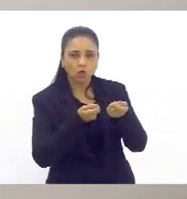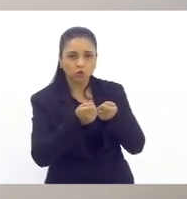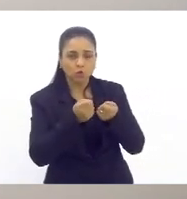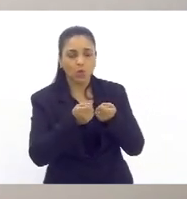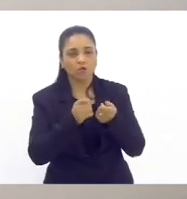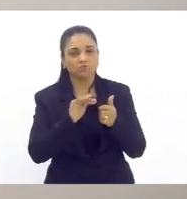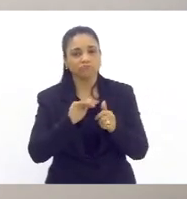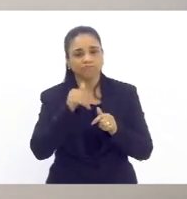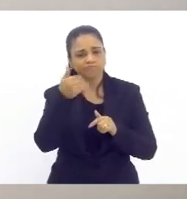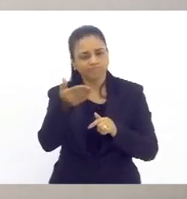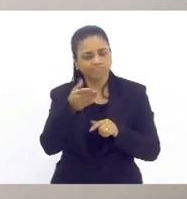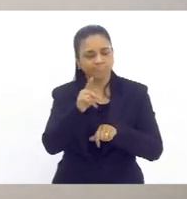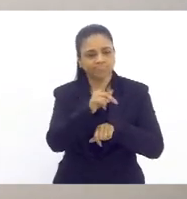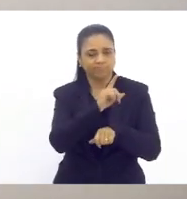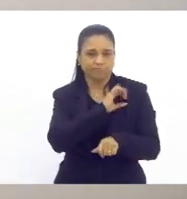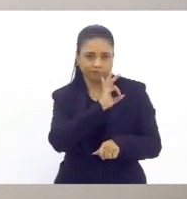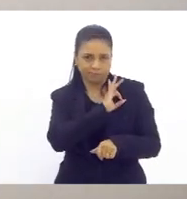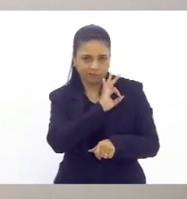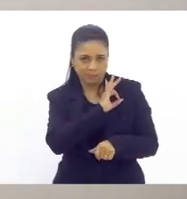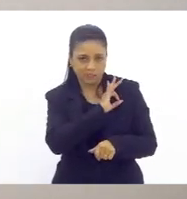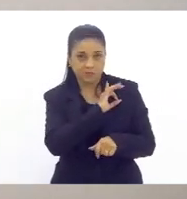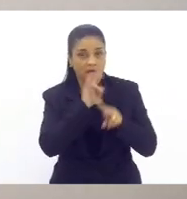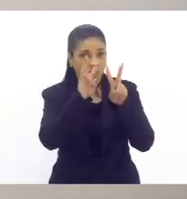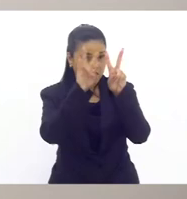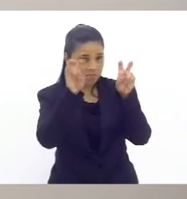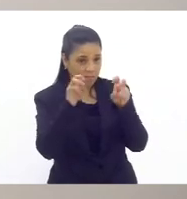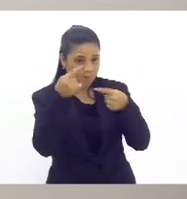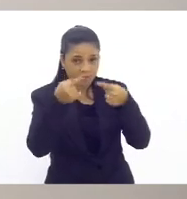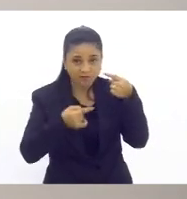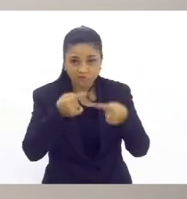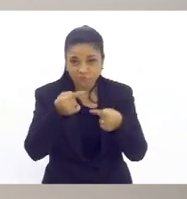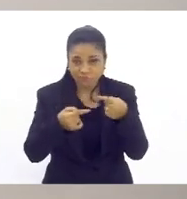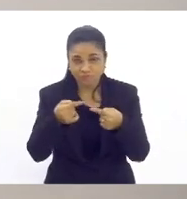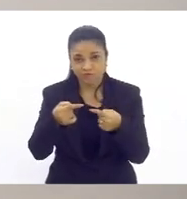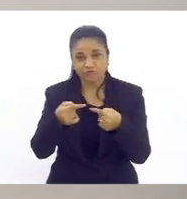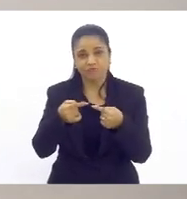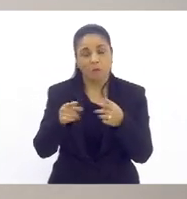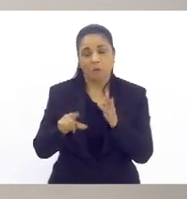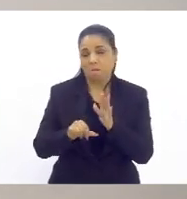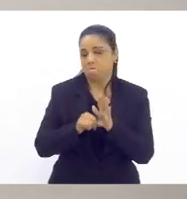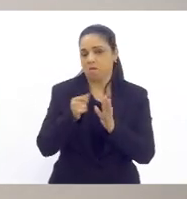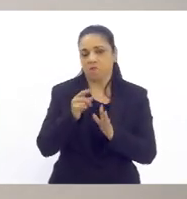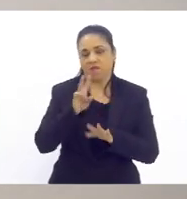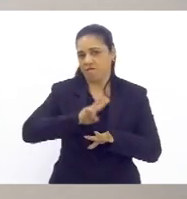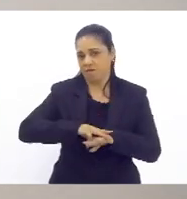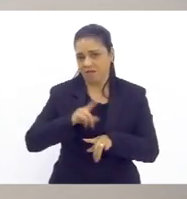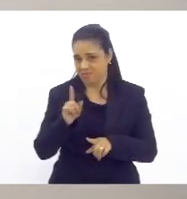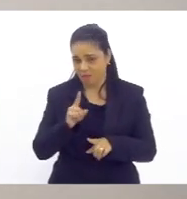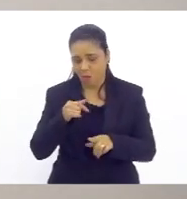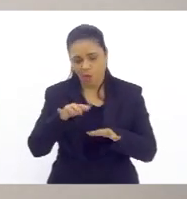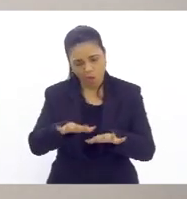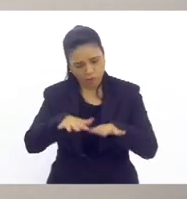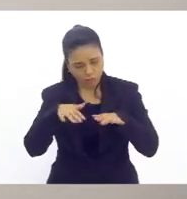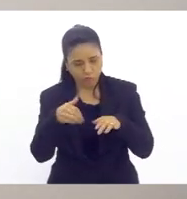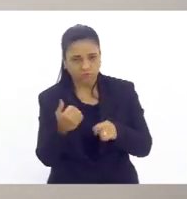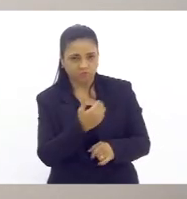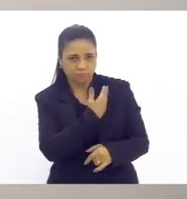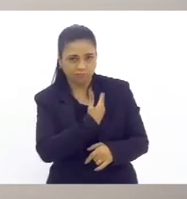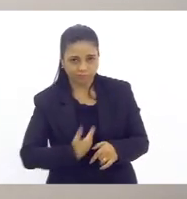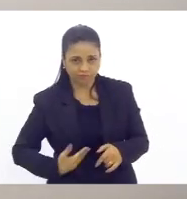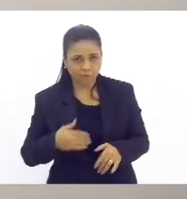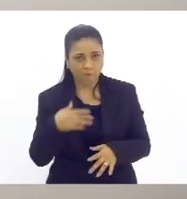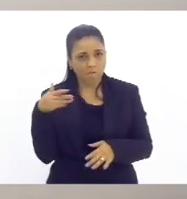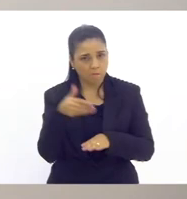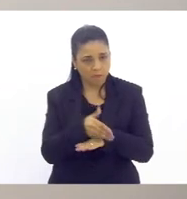policial e a temática hoje né não é a primeira vez que eu participo de audiência pública relacionada